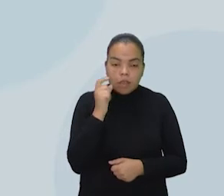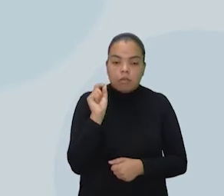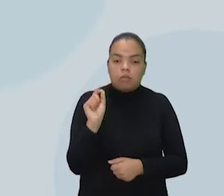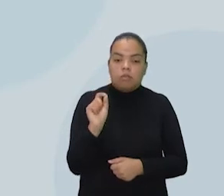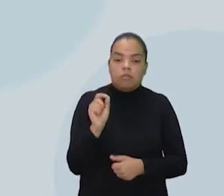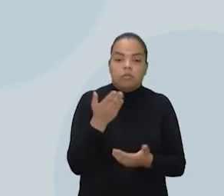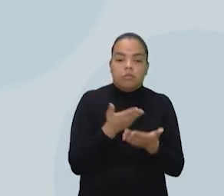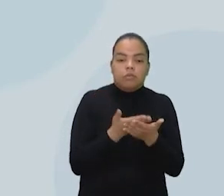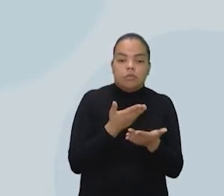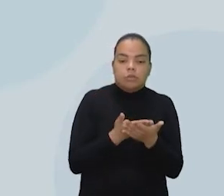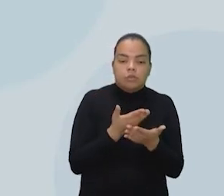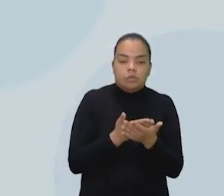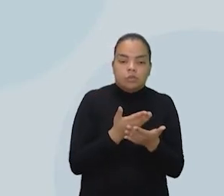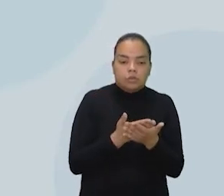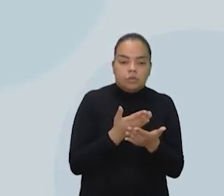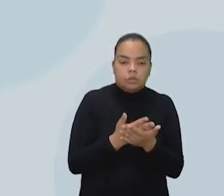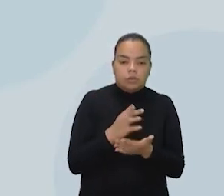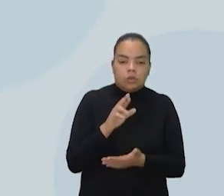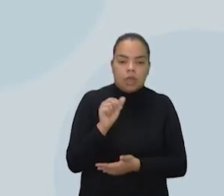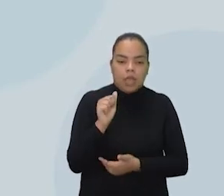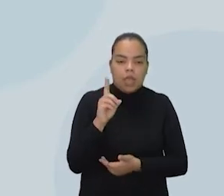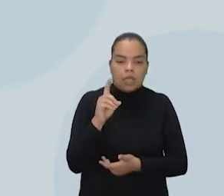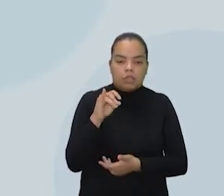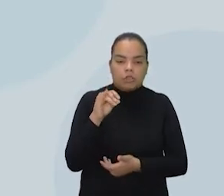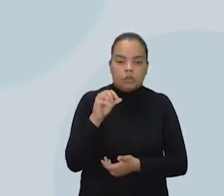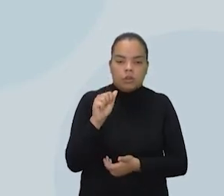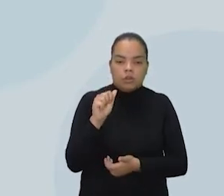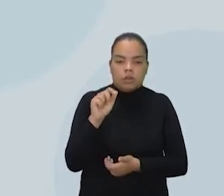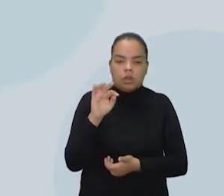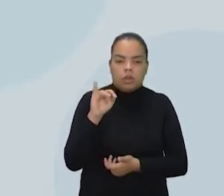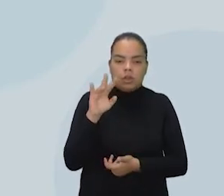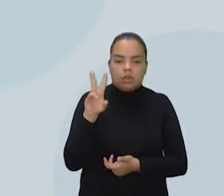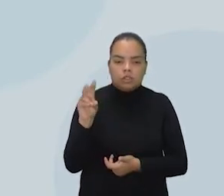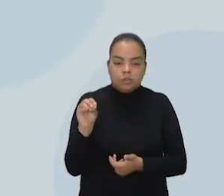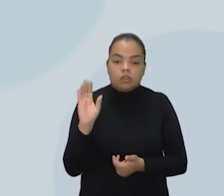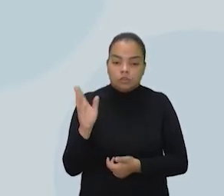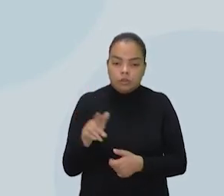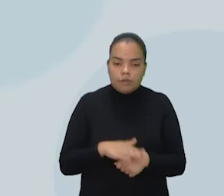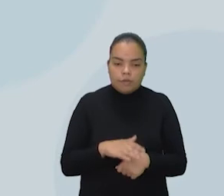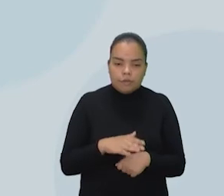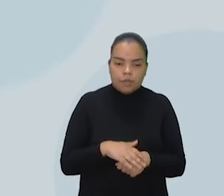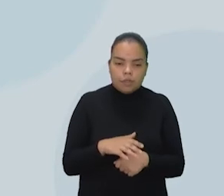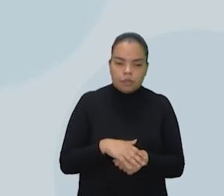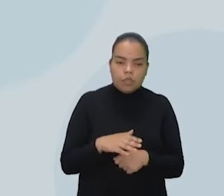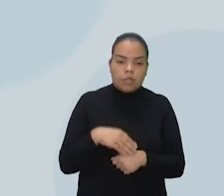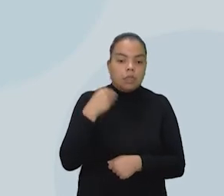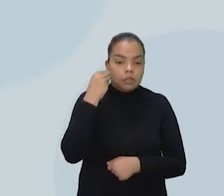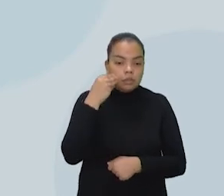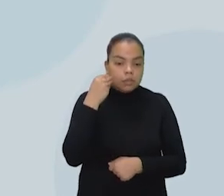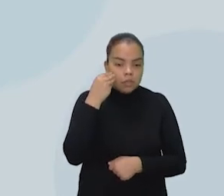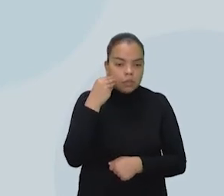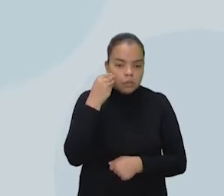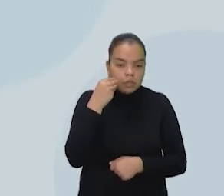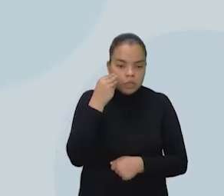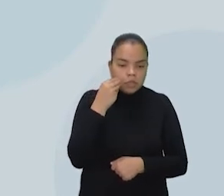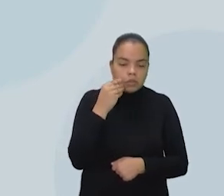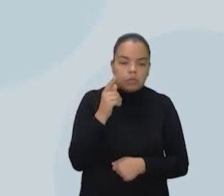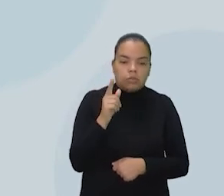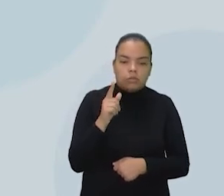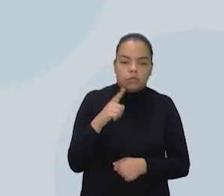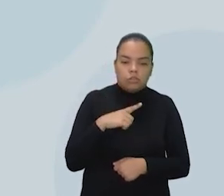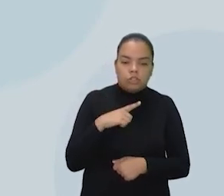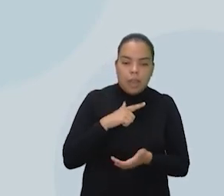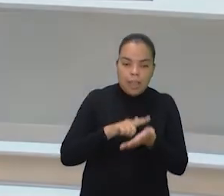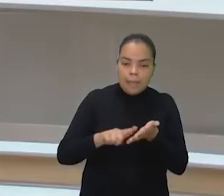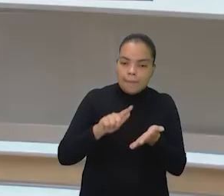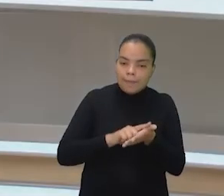estudo do decaimento radioativo que a gente fez ou com a simulação, né, aquele experimento que a gente fez de despoluição do rio?